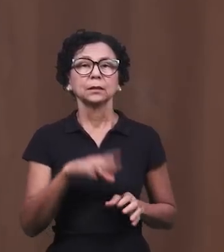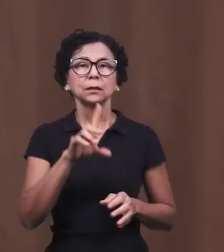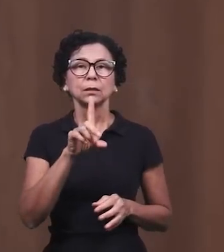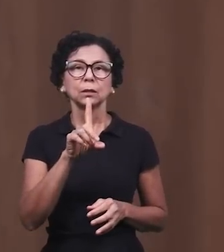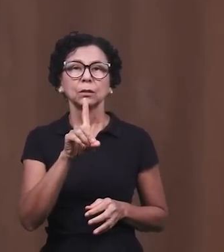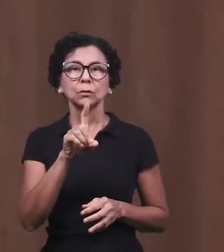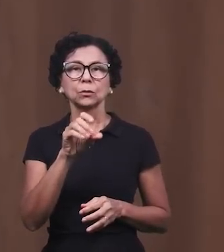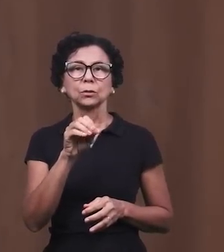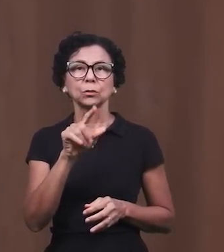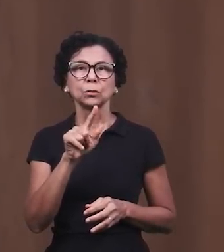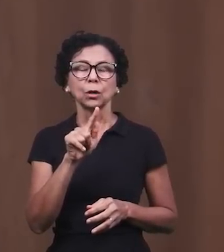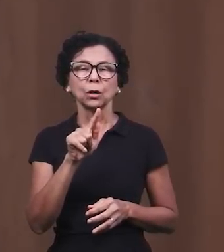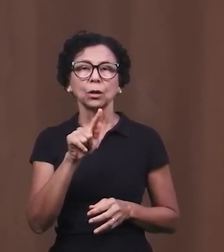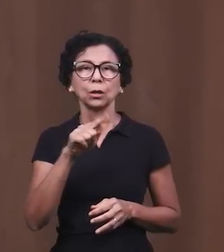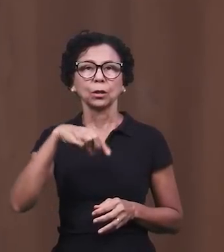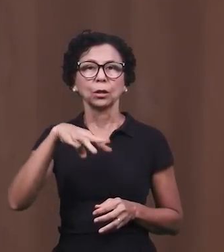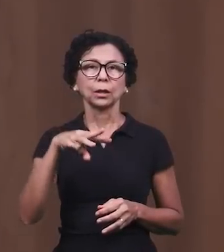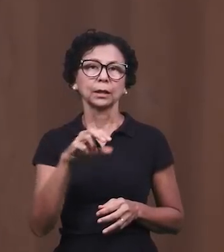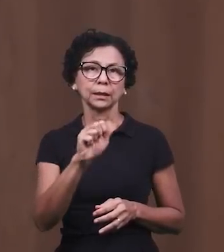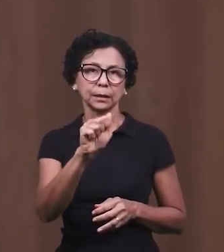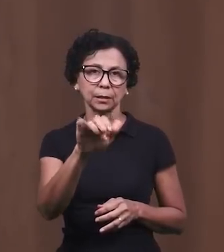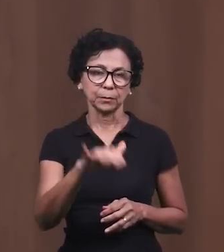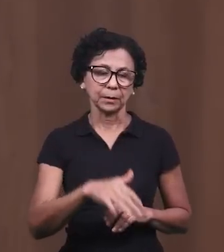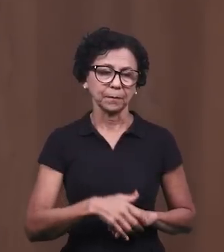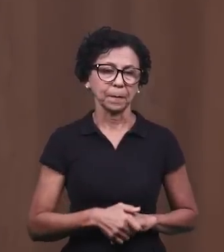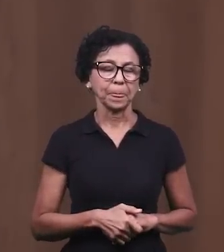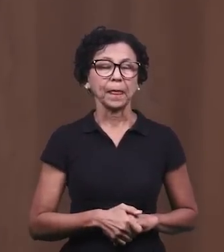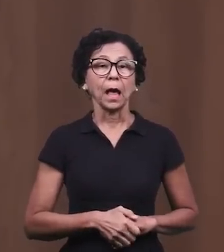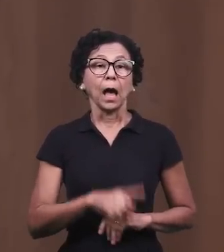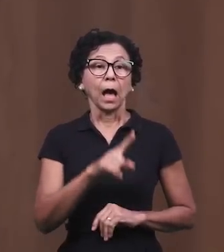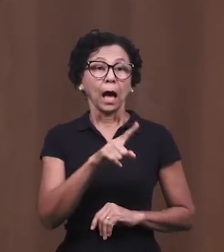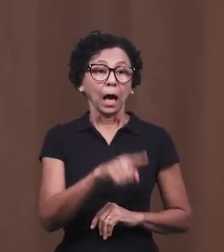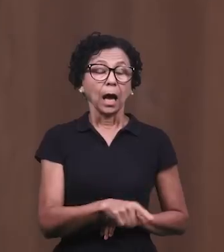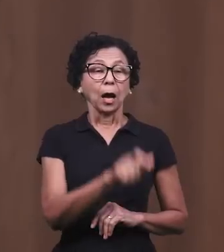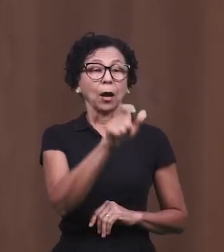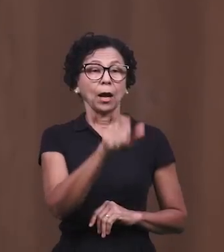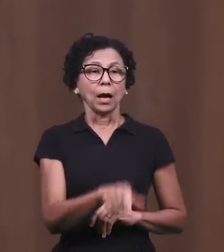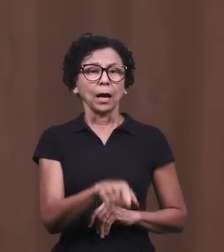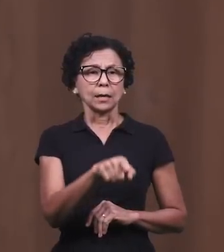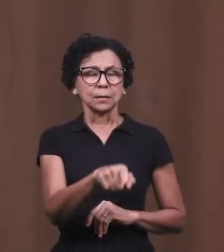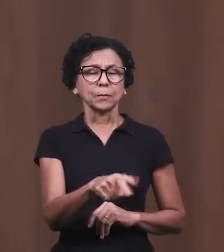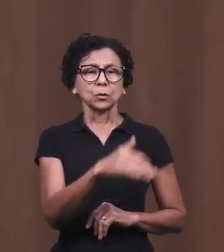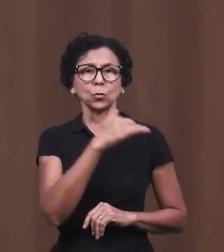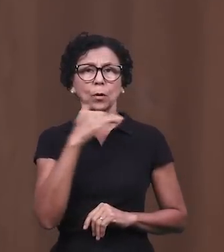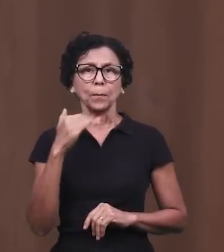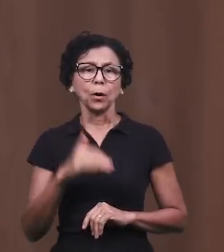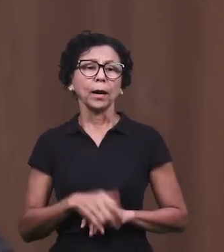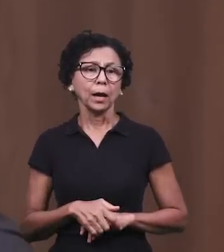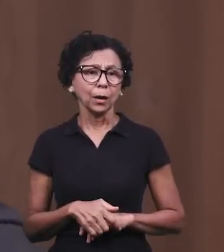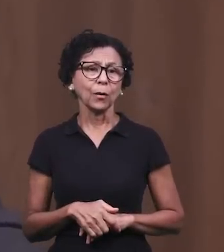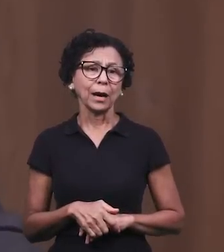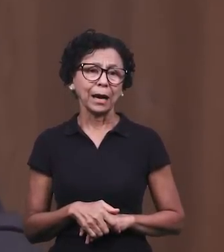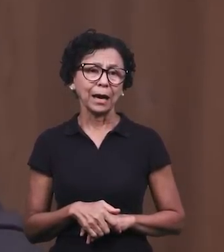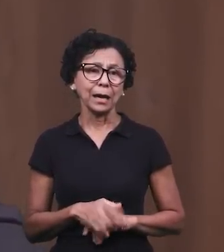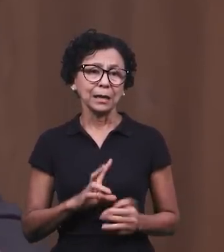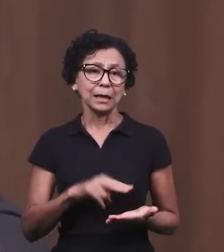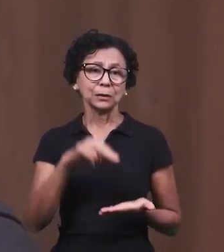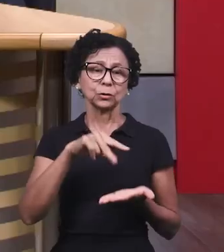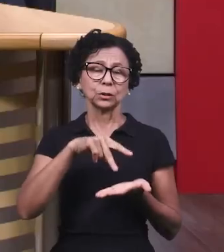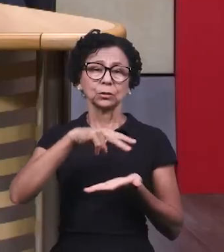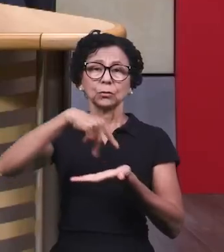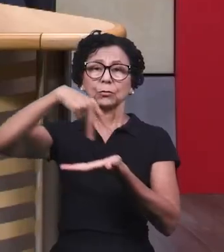de uma religião pode dizer, olha, fulano ressuscitou e foi assunto aos céus. Onde que está na Bíblia? Não vai encontrar.